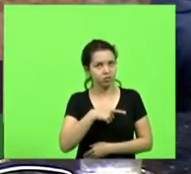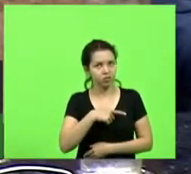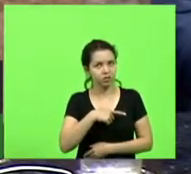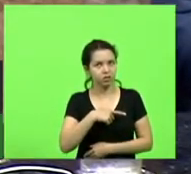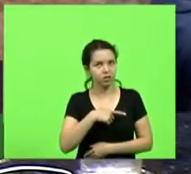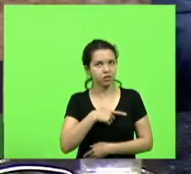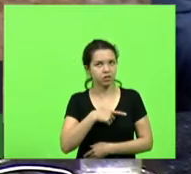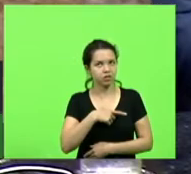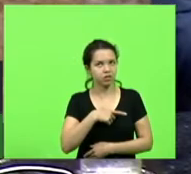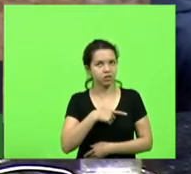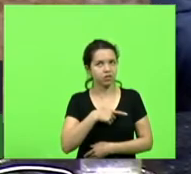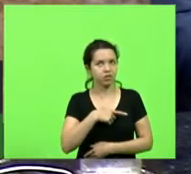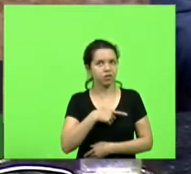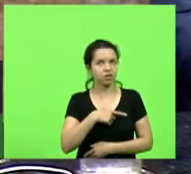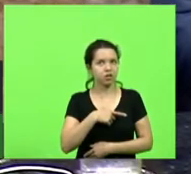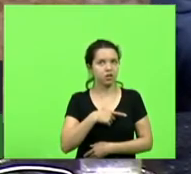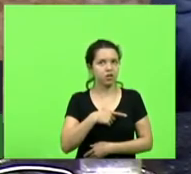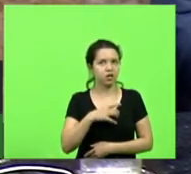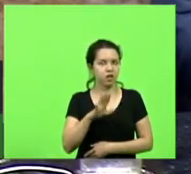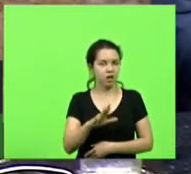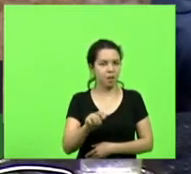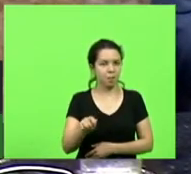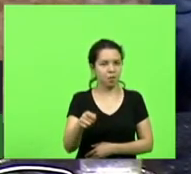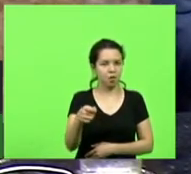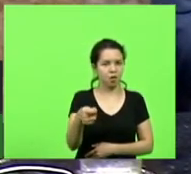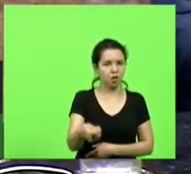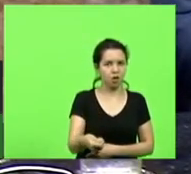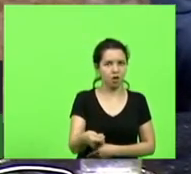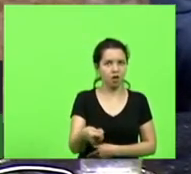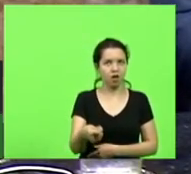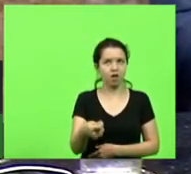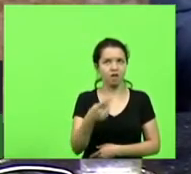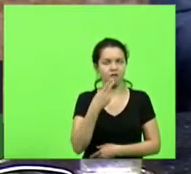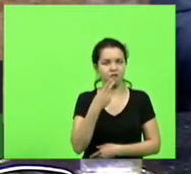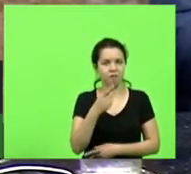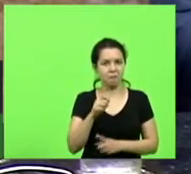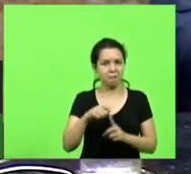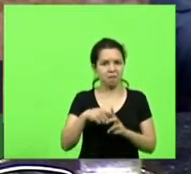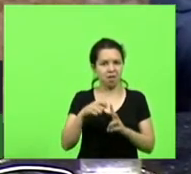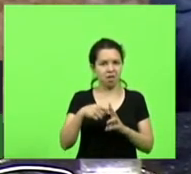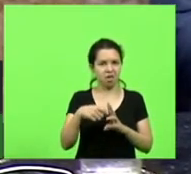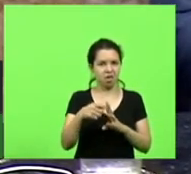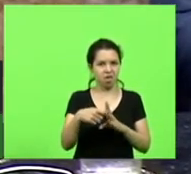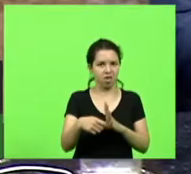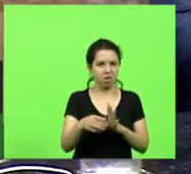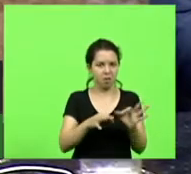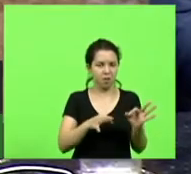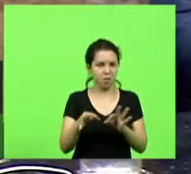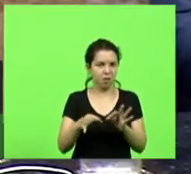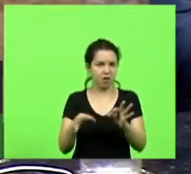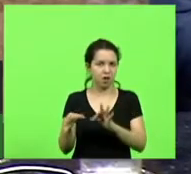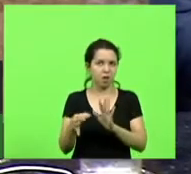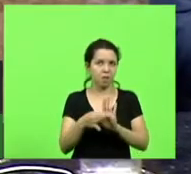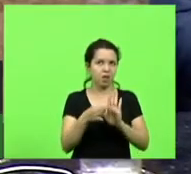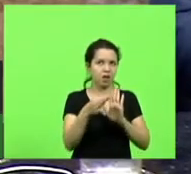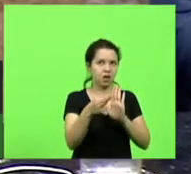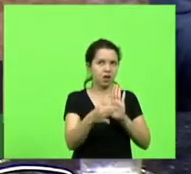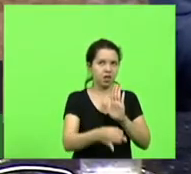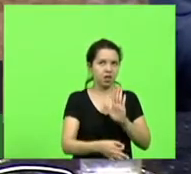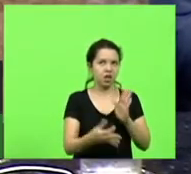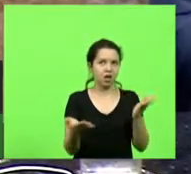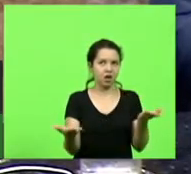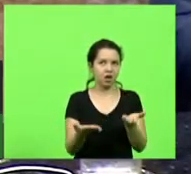Agora, a Procuradoria levar meses para fazer um parecer e achar que a gente não